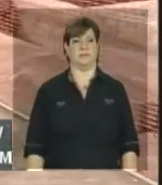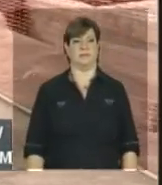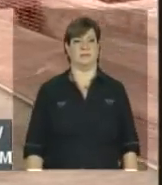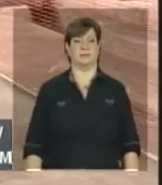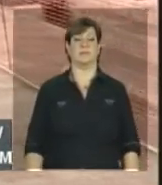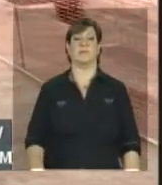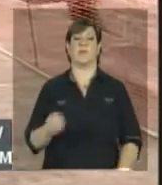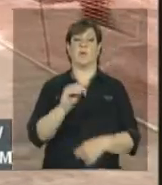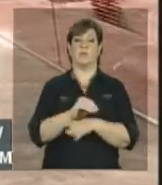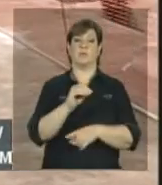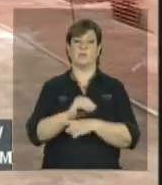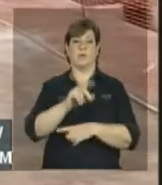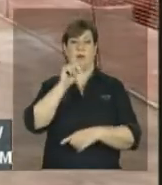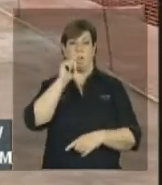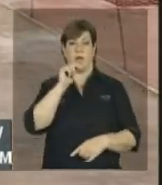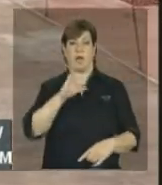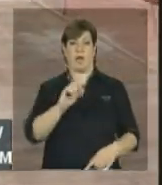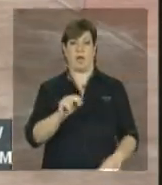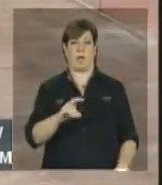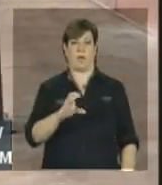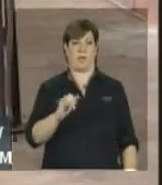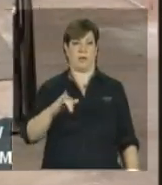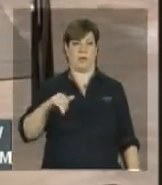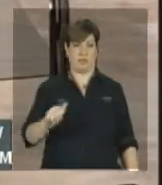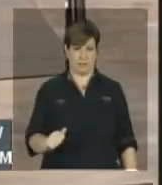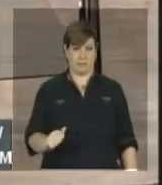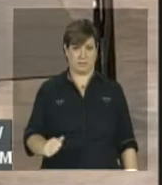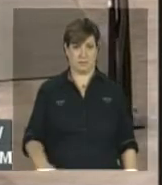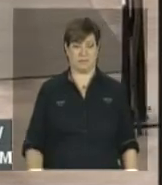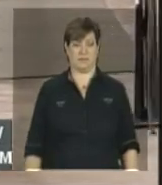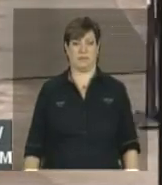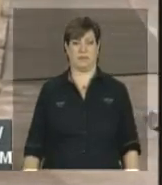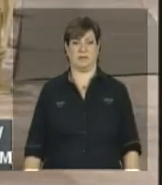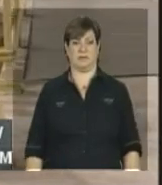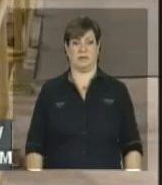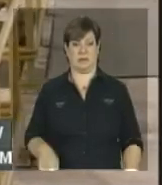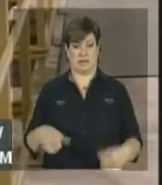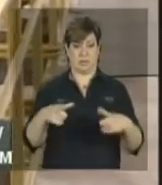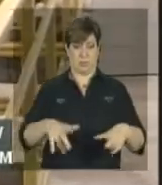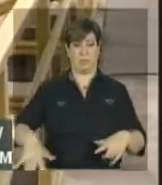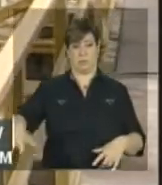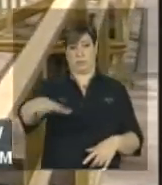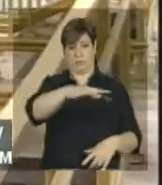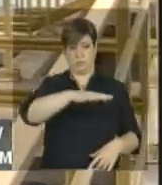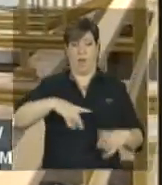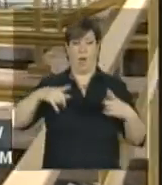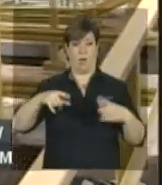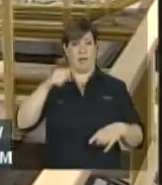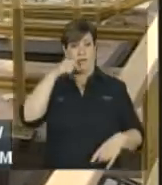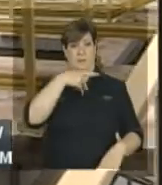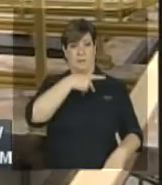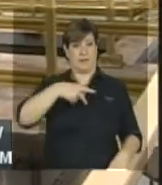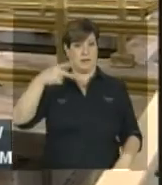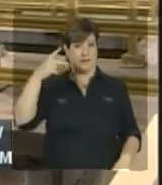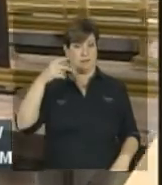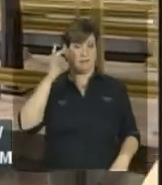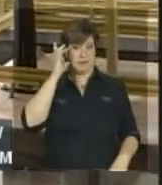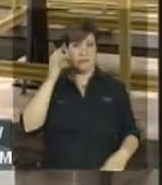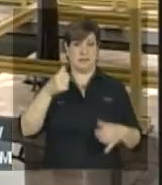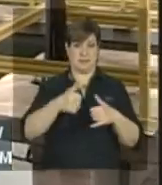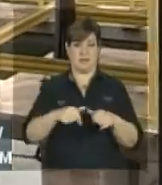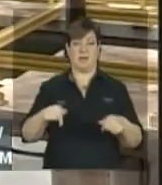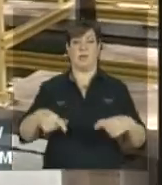O abastecimento de água de Caucaia, que é aí nessa região onde a presidenta se encontra, que fica na